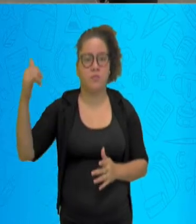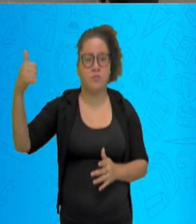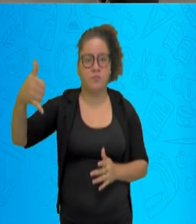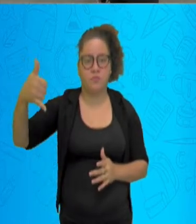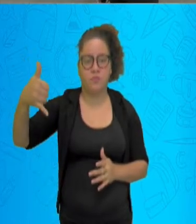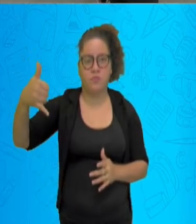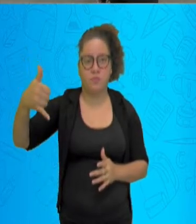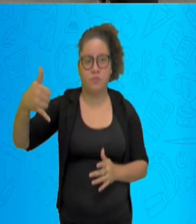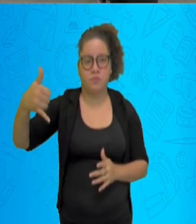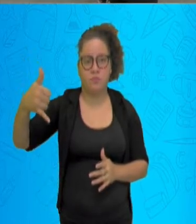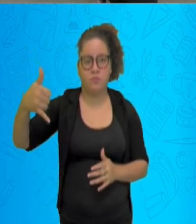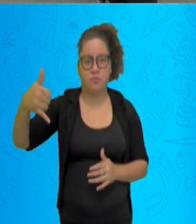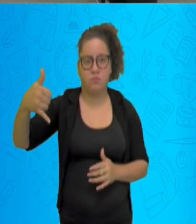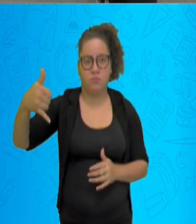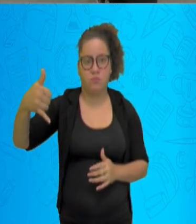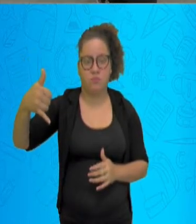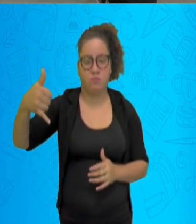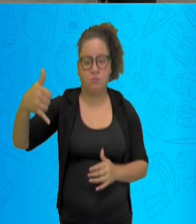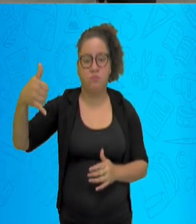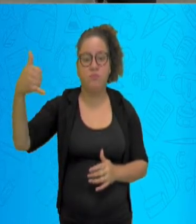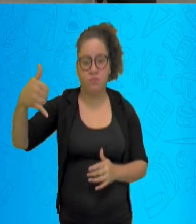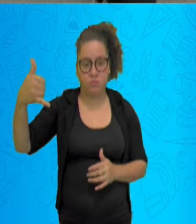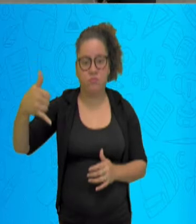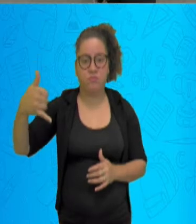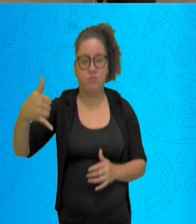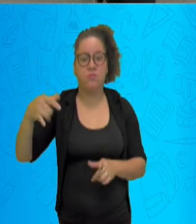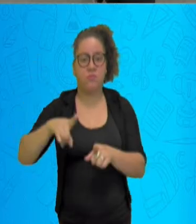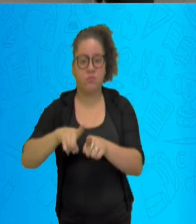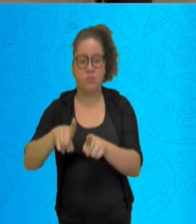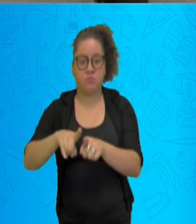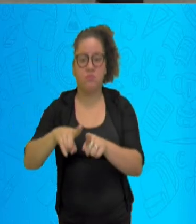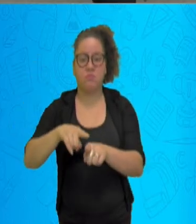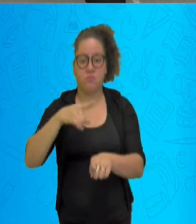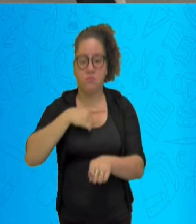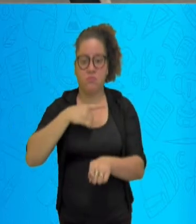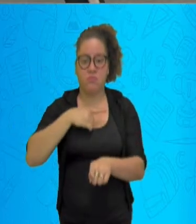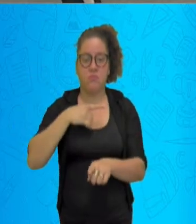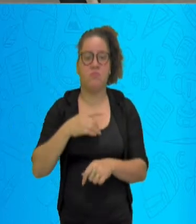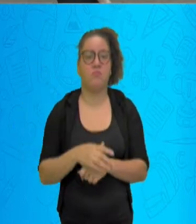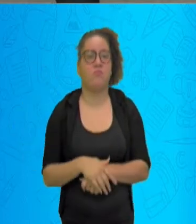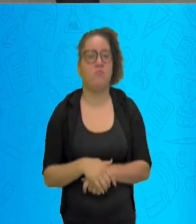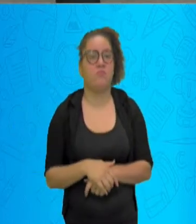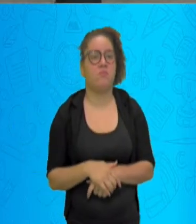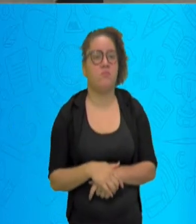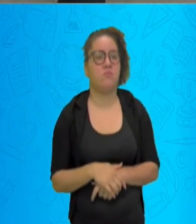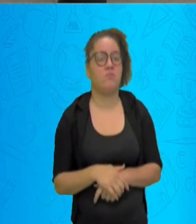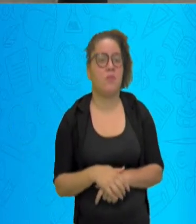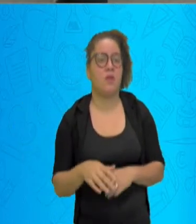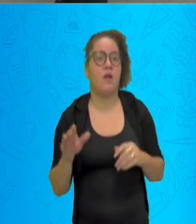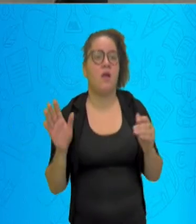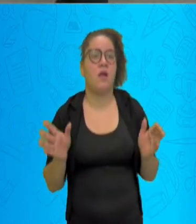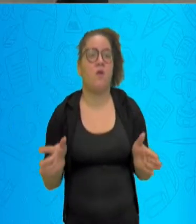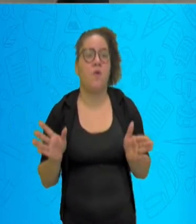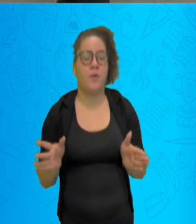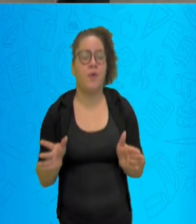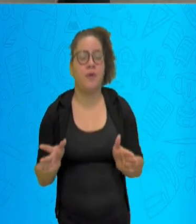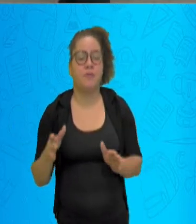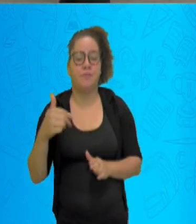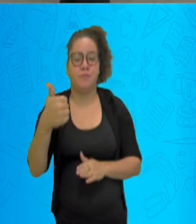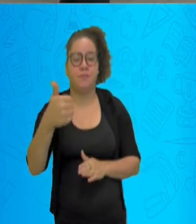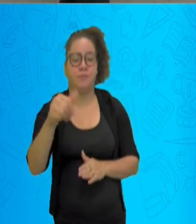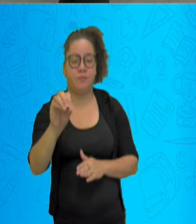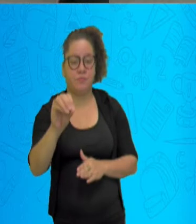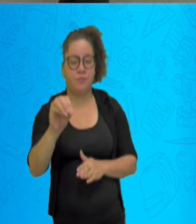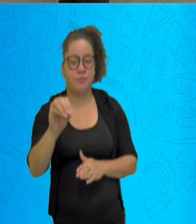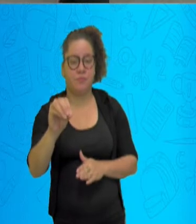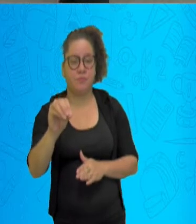chave aqui, olha. E aqui também, olha. Tá? Então, aqui, olha,